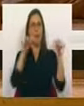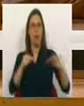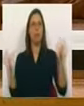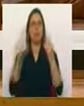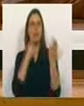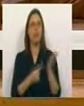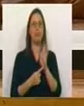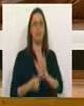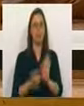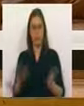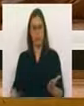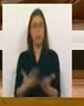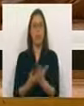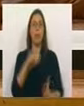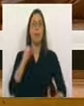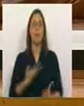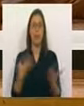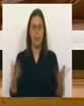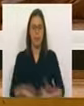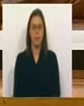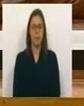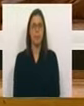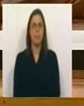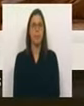para apresentar a proposta do PSD.